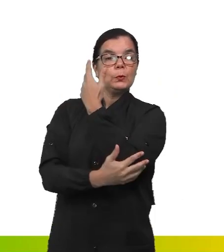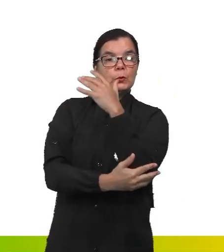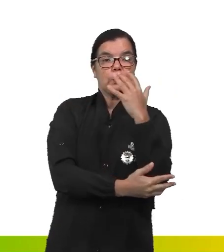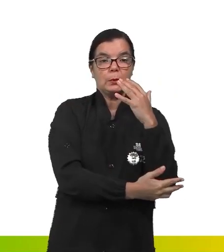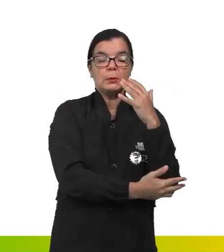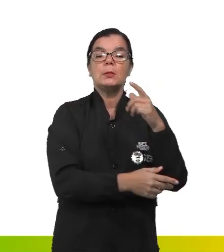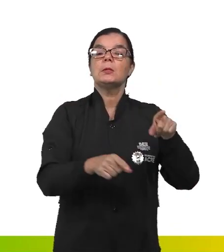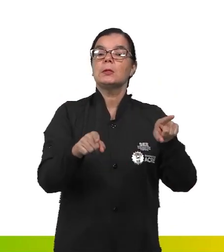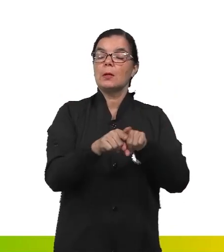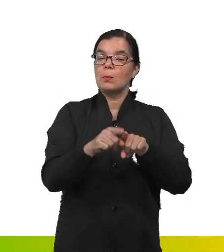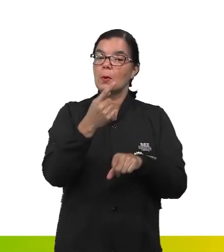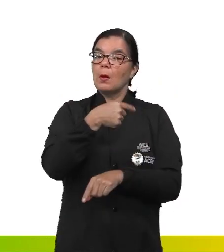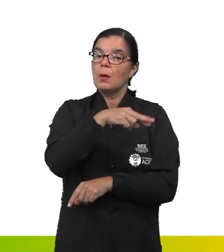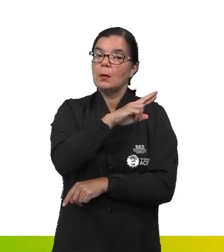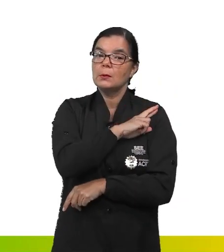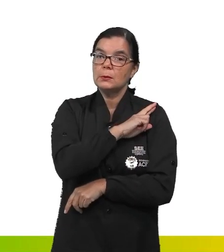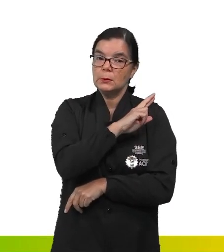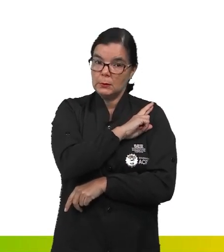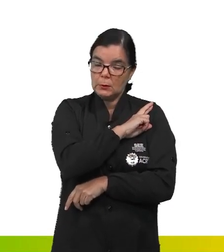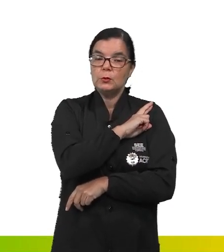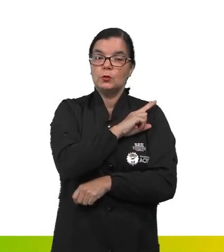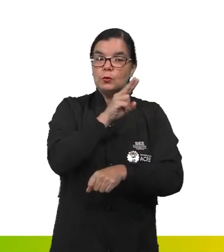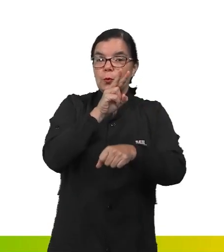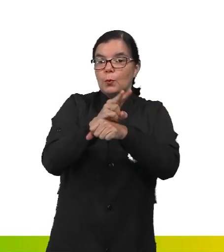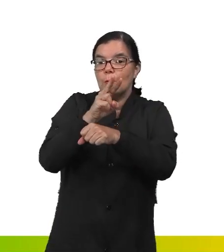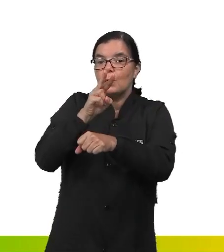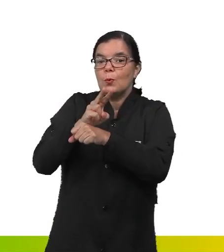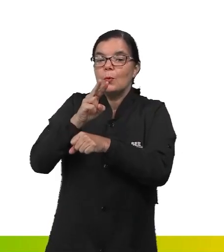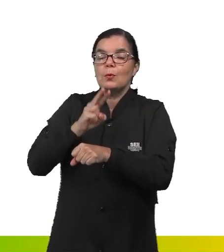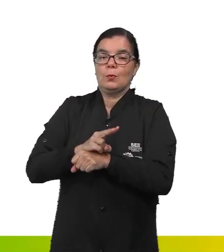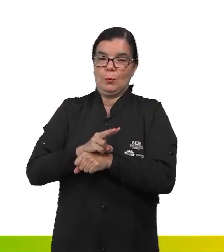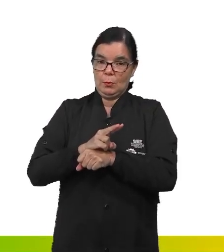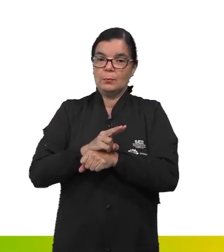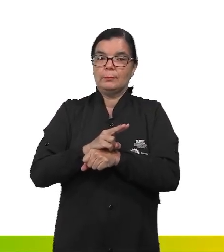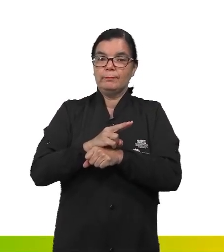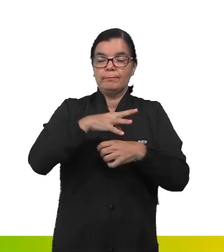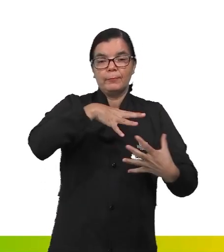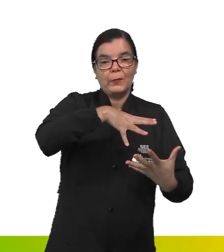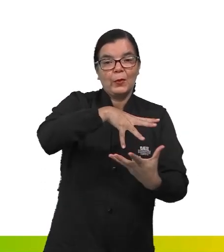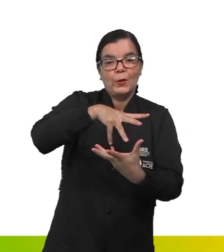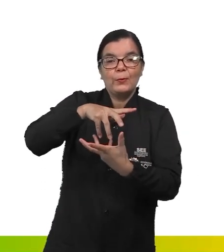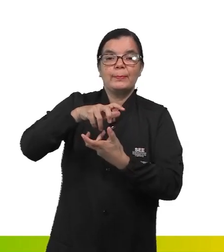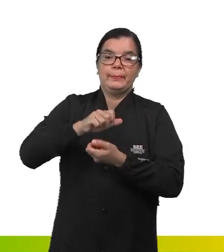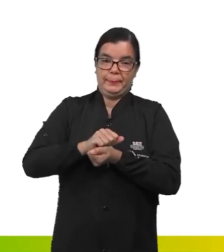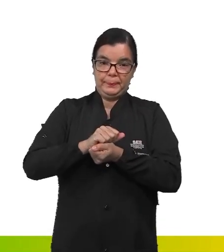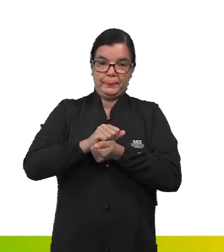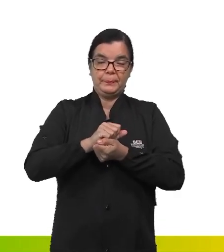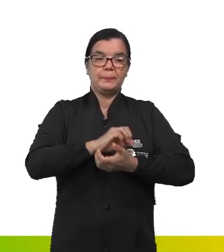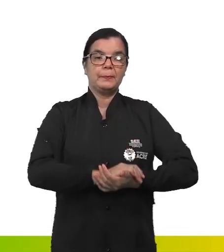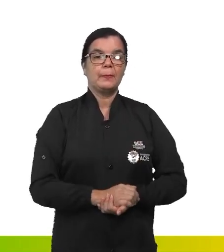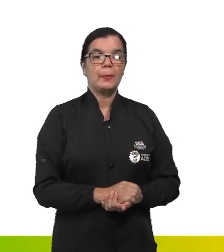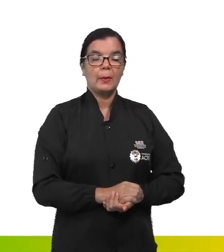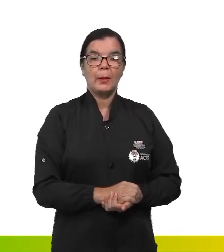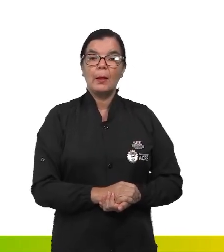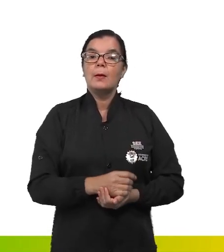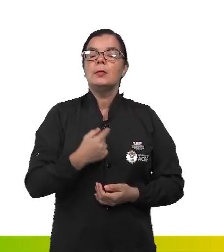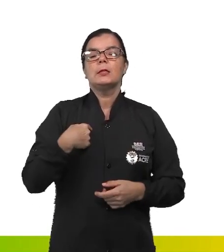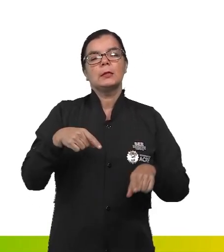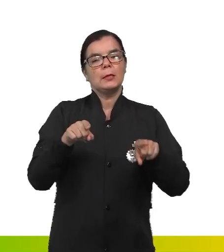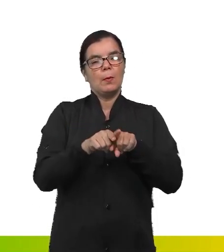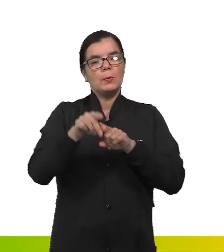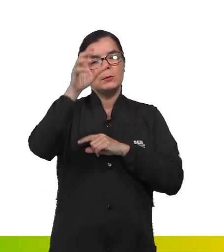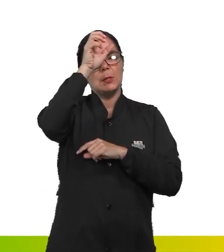principalmente, pessoal, a responsabilidade de agir para preservar o nosso planeta. A gente